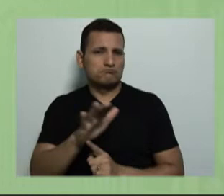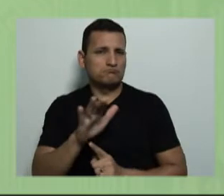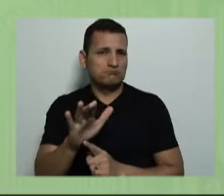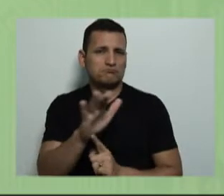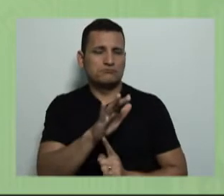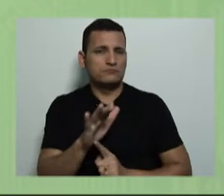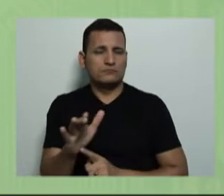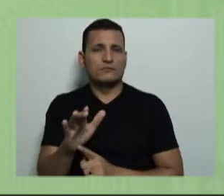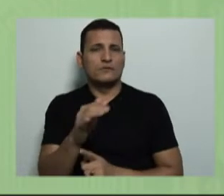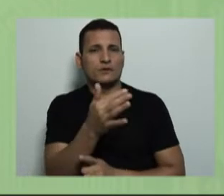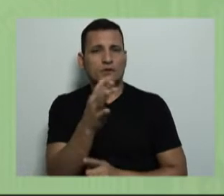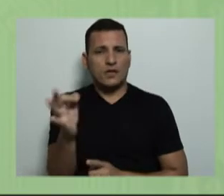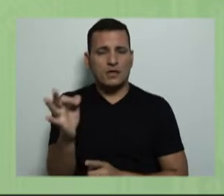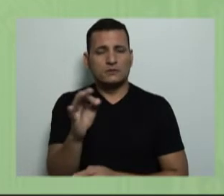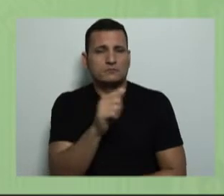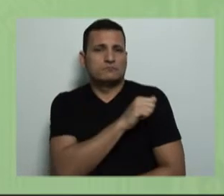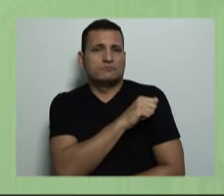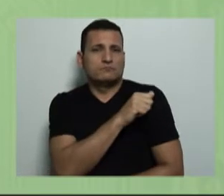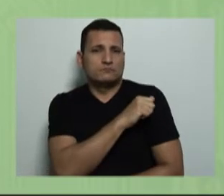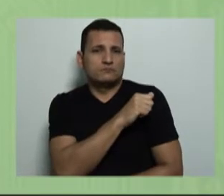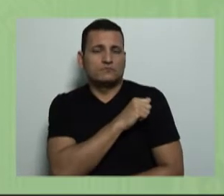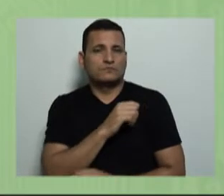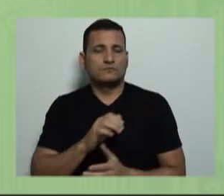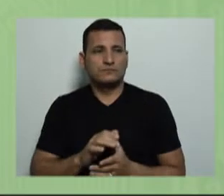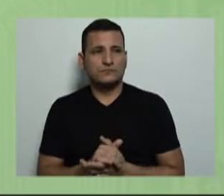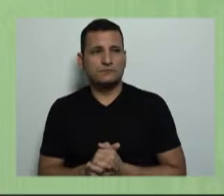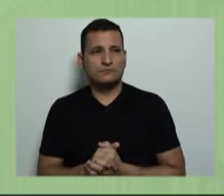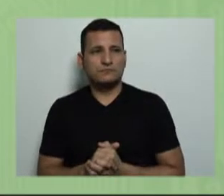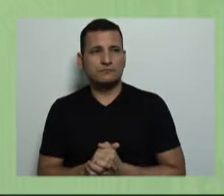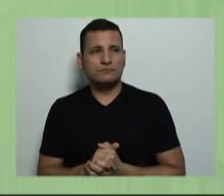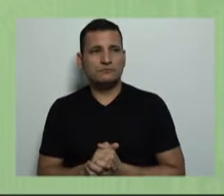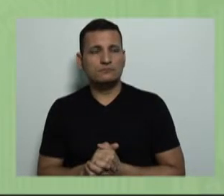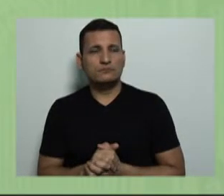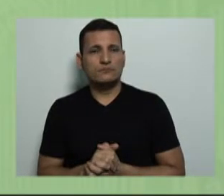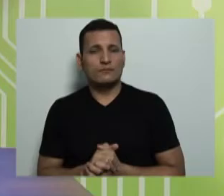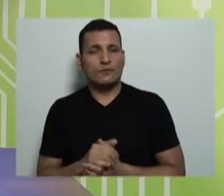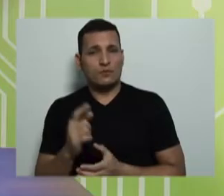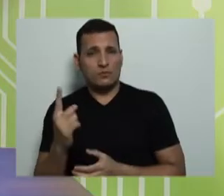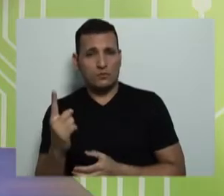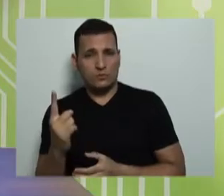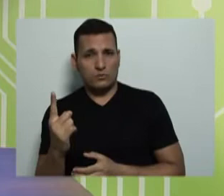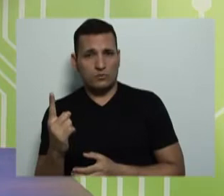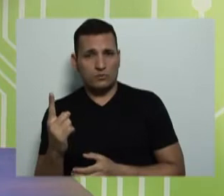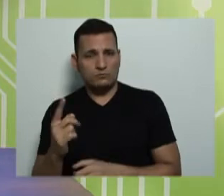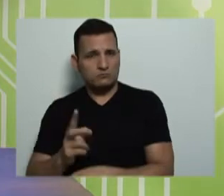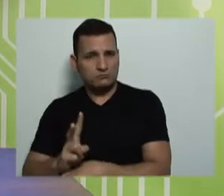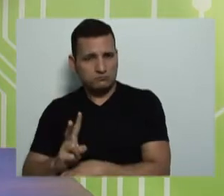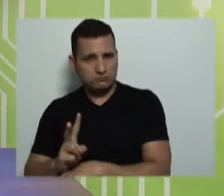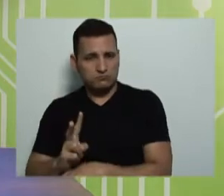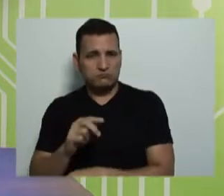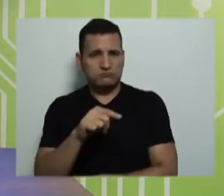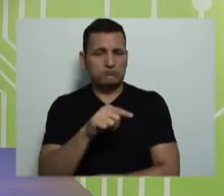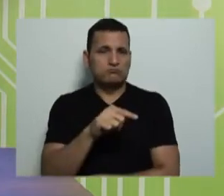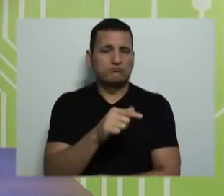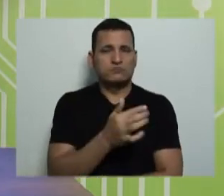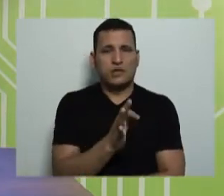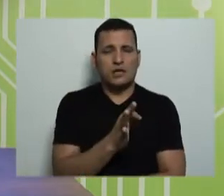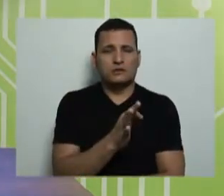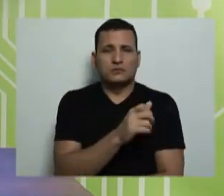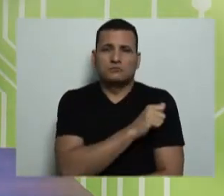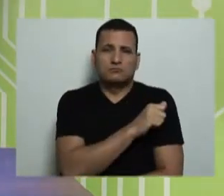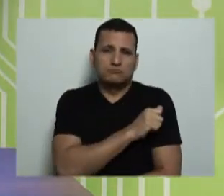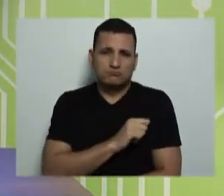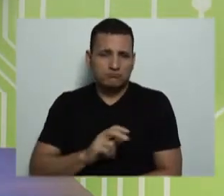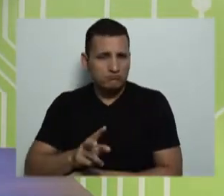simultaneamente. Não podemos ter um supervisor para mais de 10 estagiários. Tem que ser no máximo 10 estagiários por